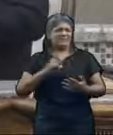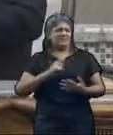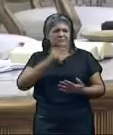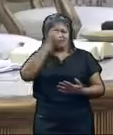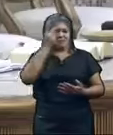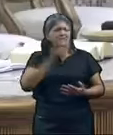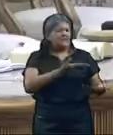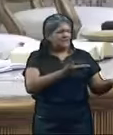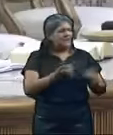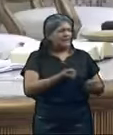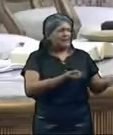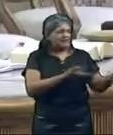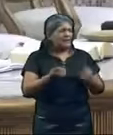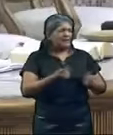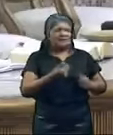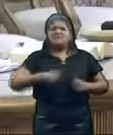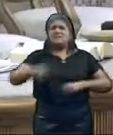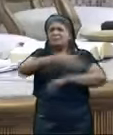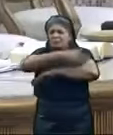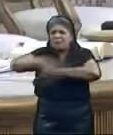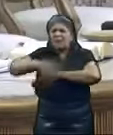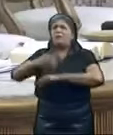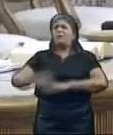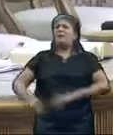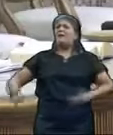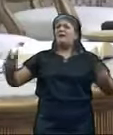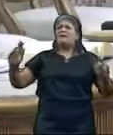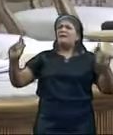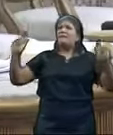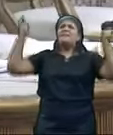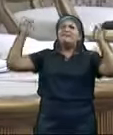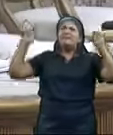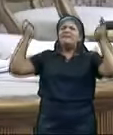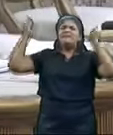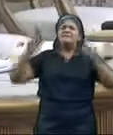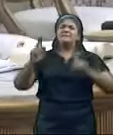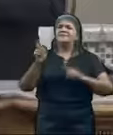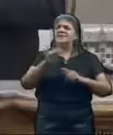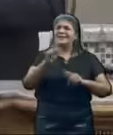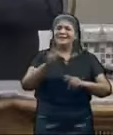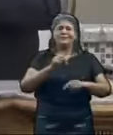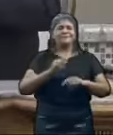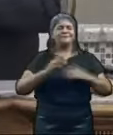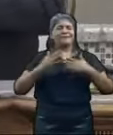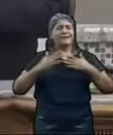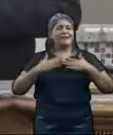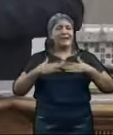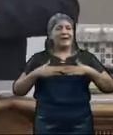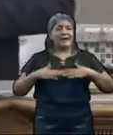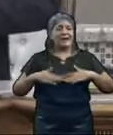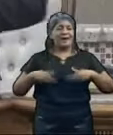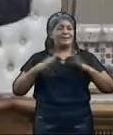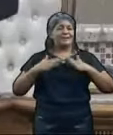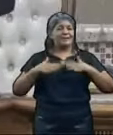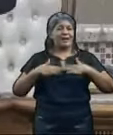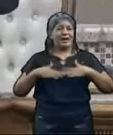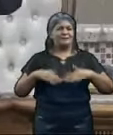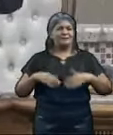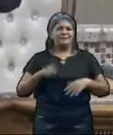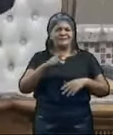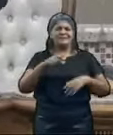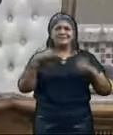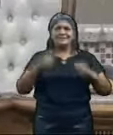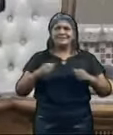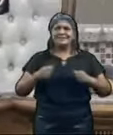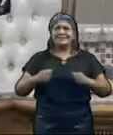irmão Jesus falou alegrai-vos e quando você estiver no dificuldade de viver a vida cristã quando